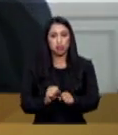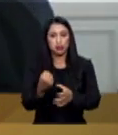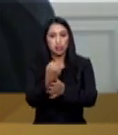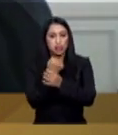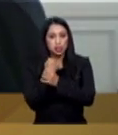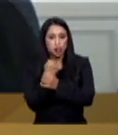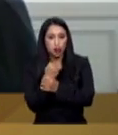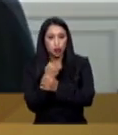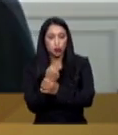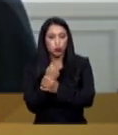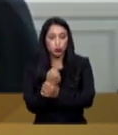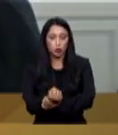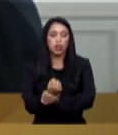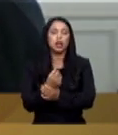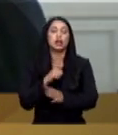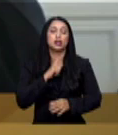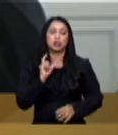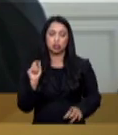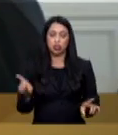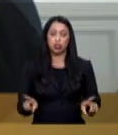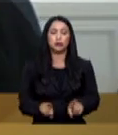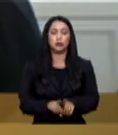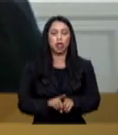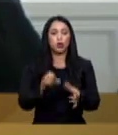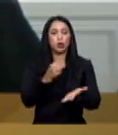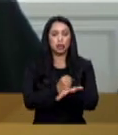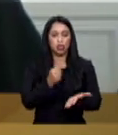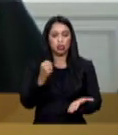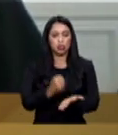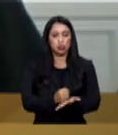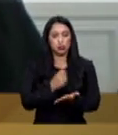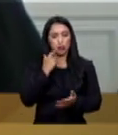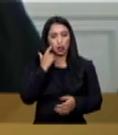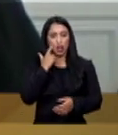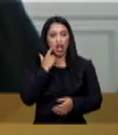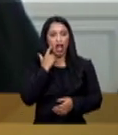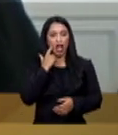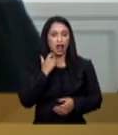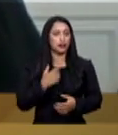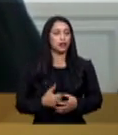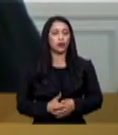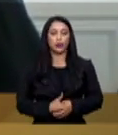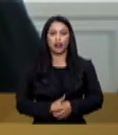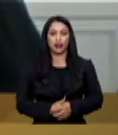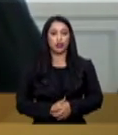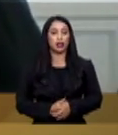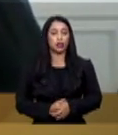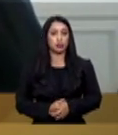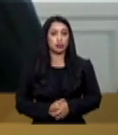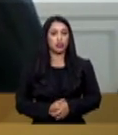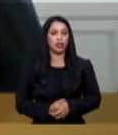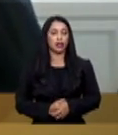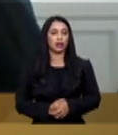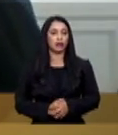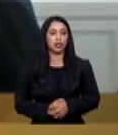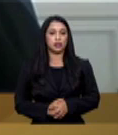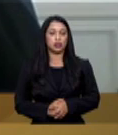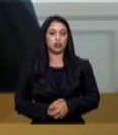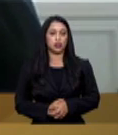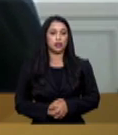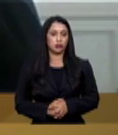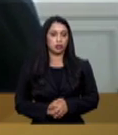em realizar construções, realizar contratações, mas aqui nós estamos tratando num processo